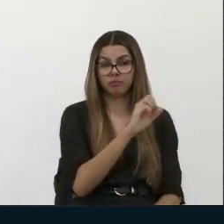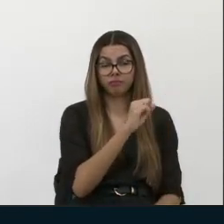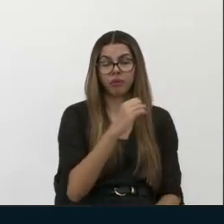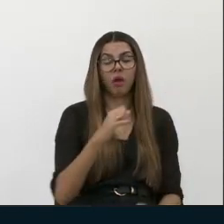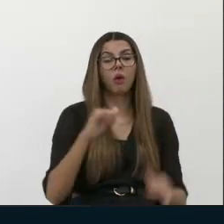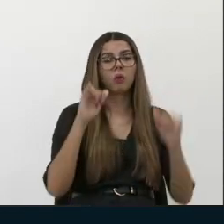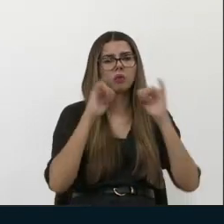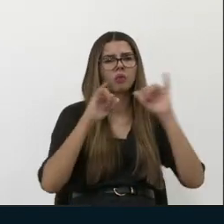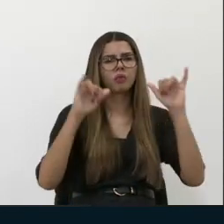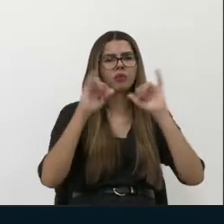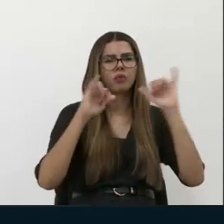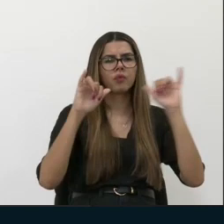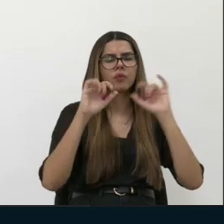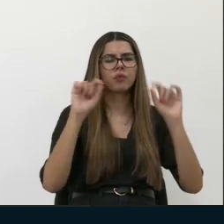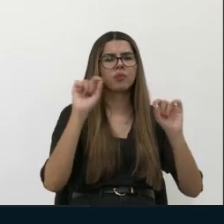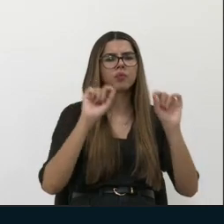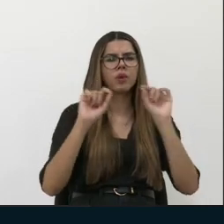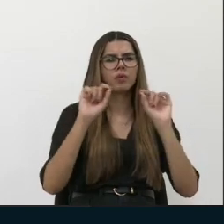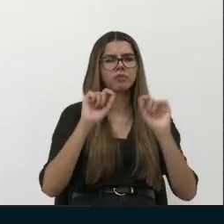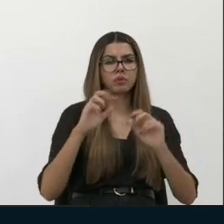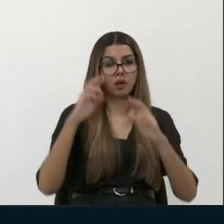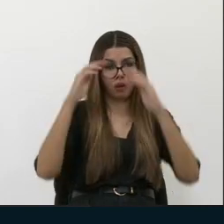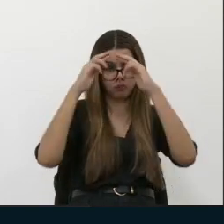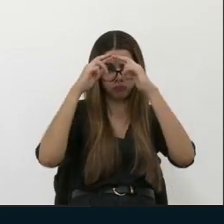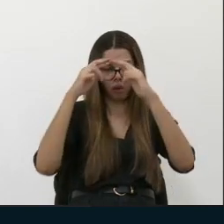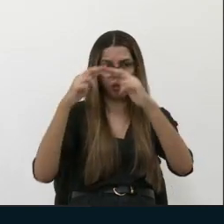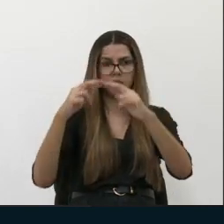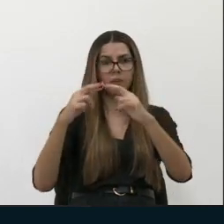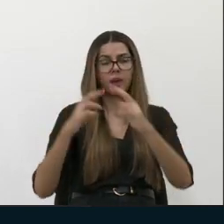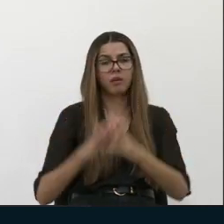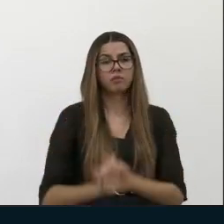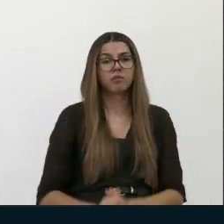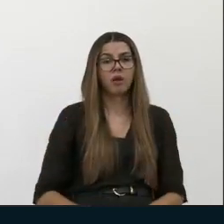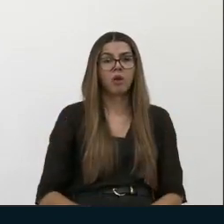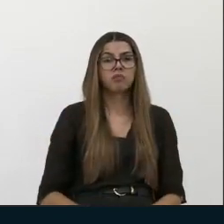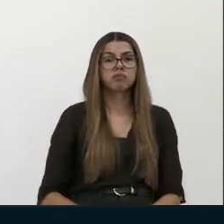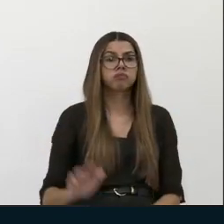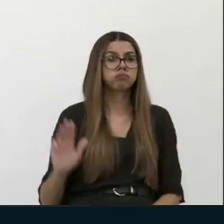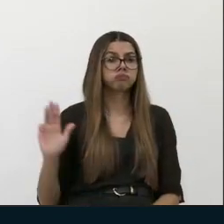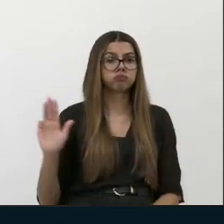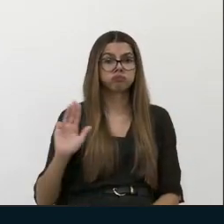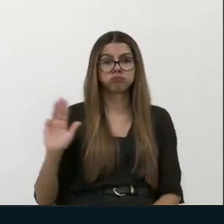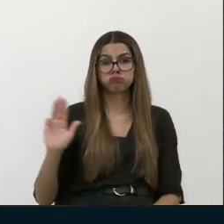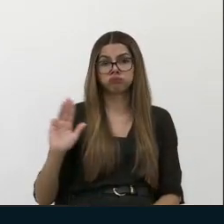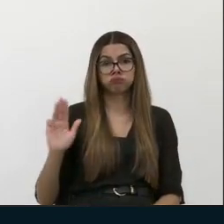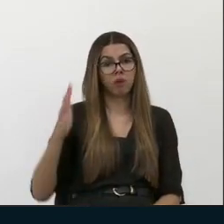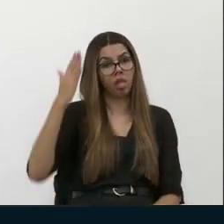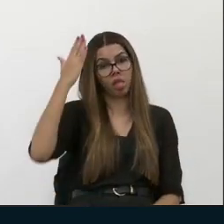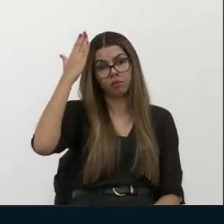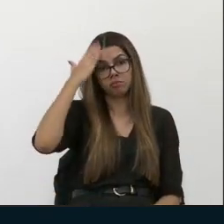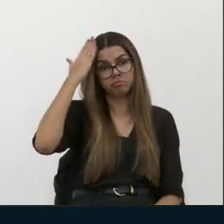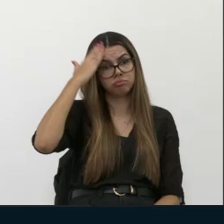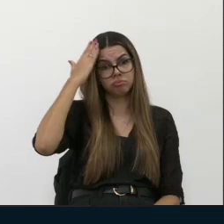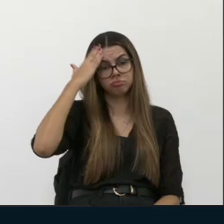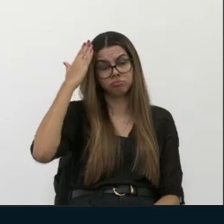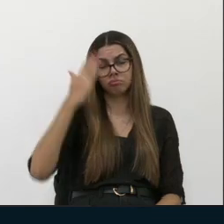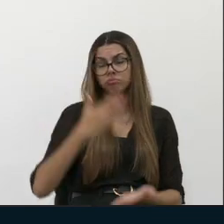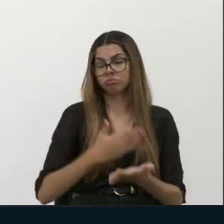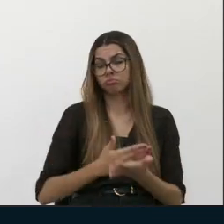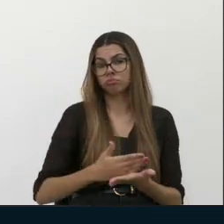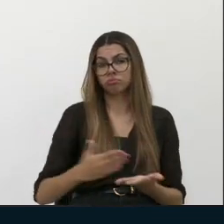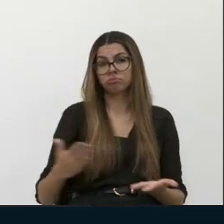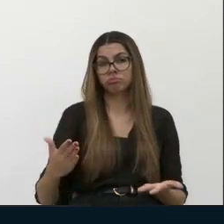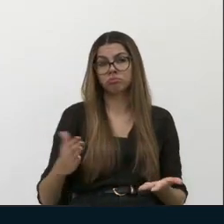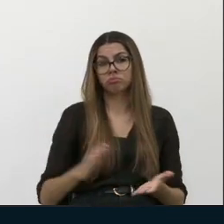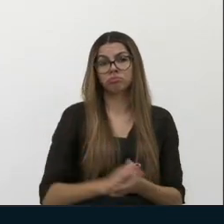pessoas que eu tenho muito respeito, que o Lula não deve estar sabendo o que vai inaugurar. Vai